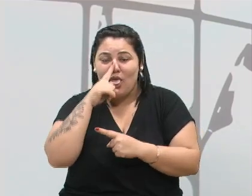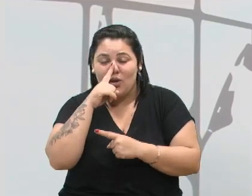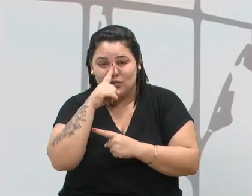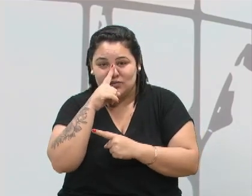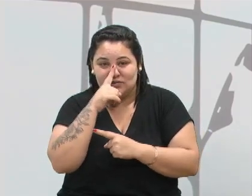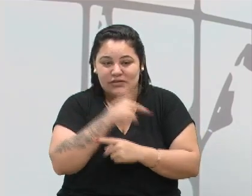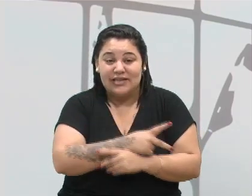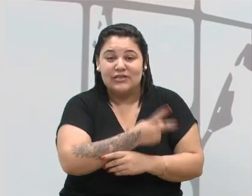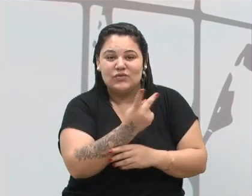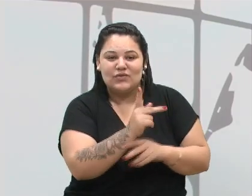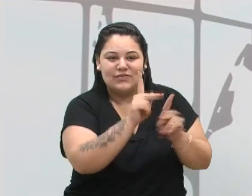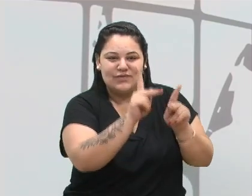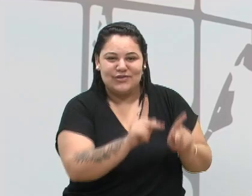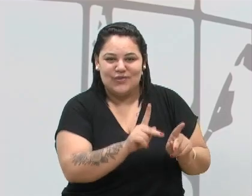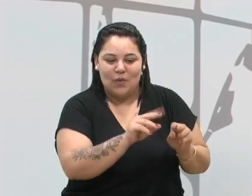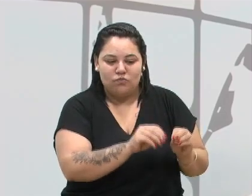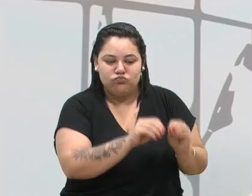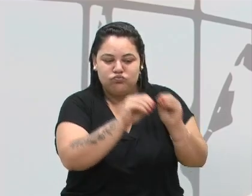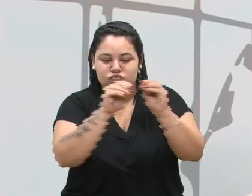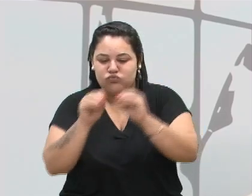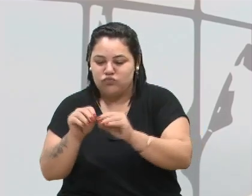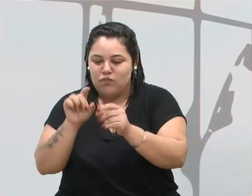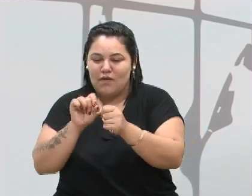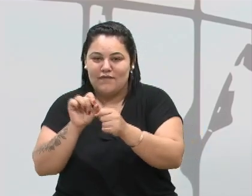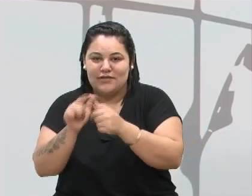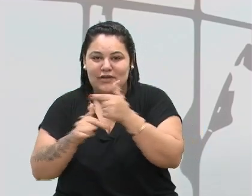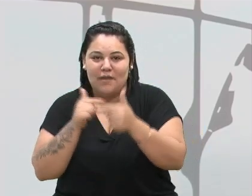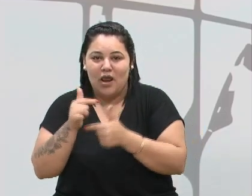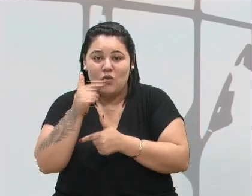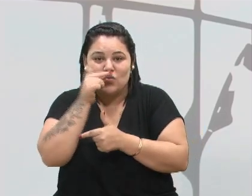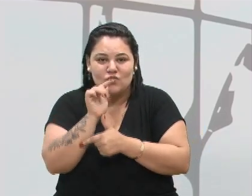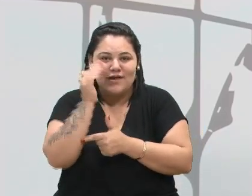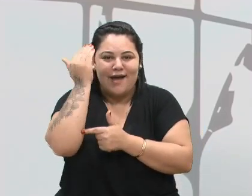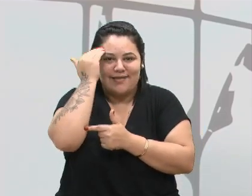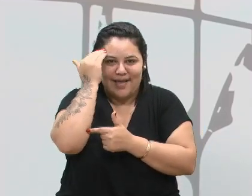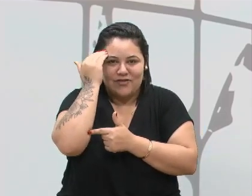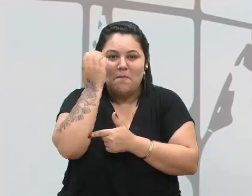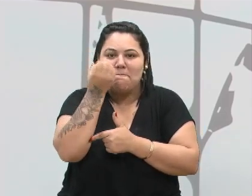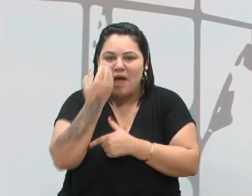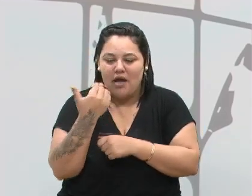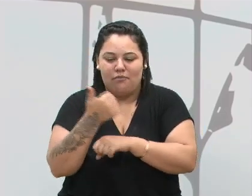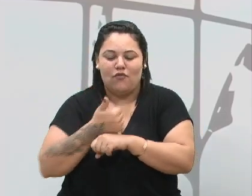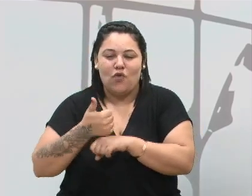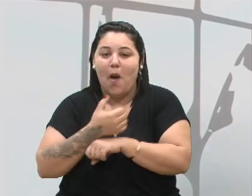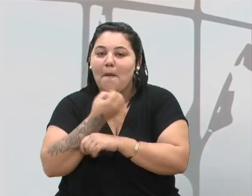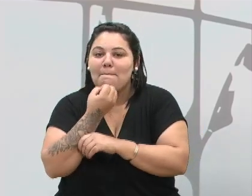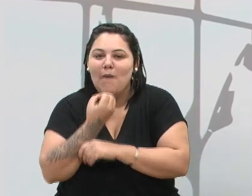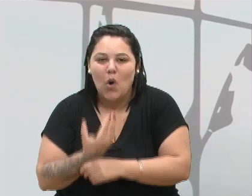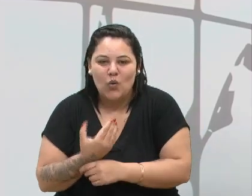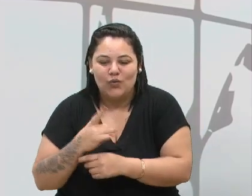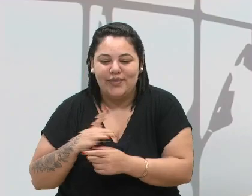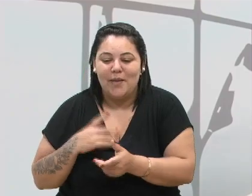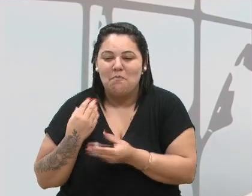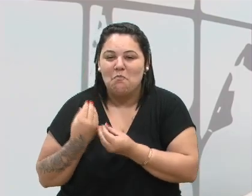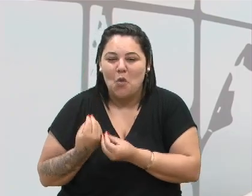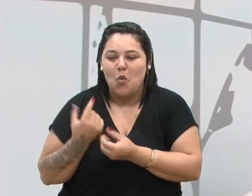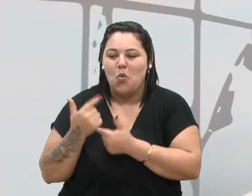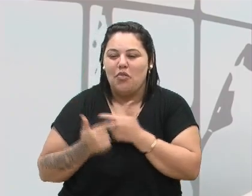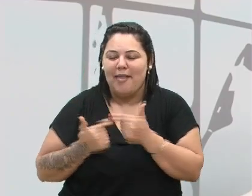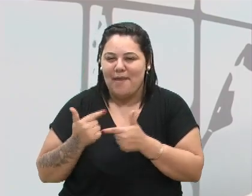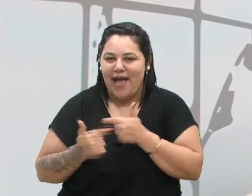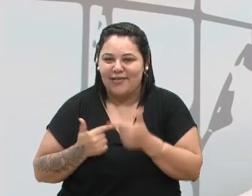foram deslocadas para esse setor entendem disso. Então, tem muito trabalho, praticamente